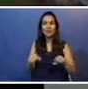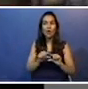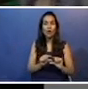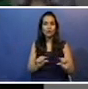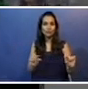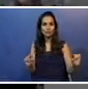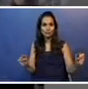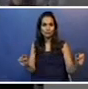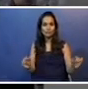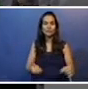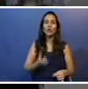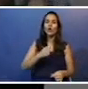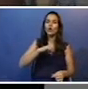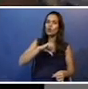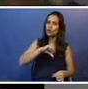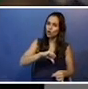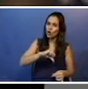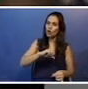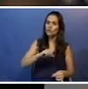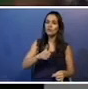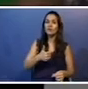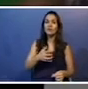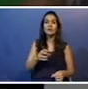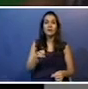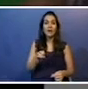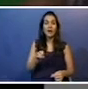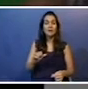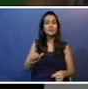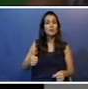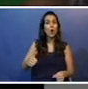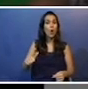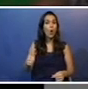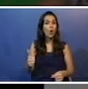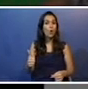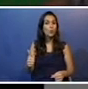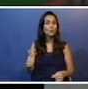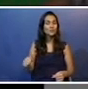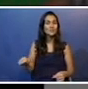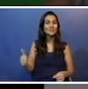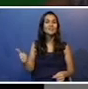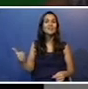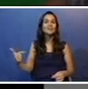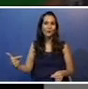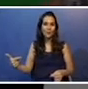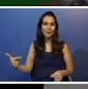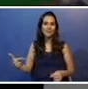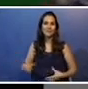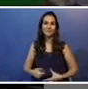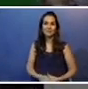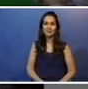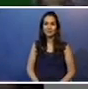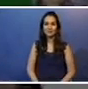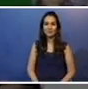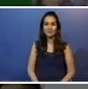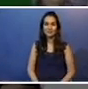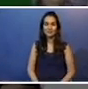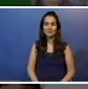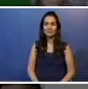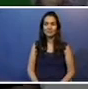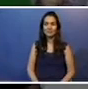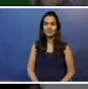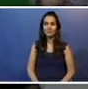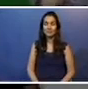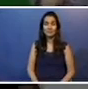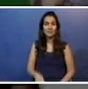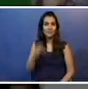embaixo? São os números 9, 10, 11 e 12. Viu